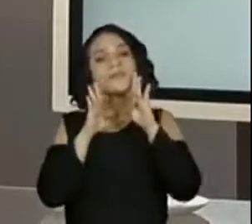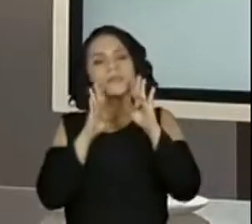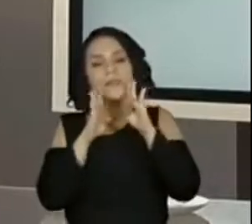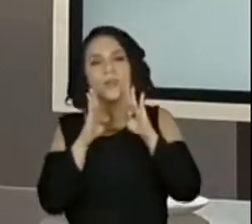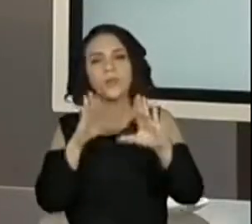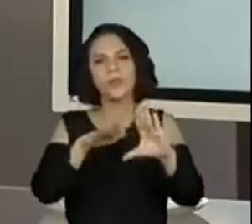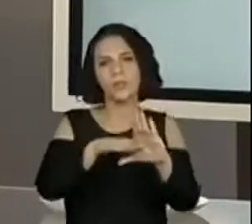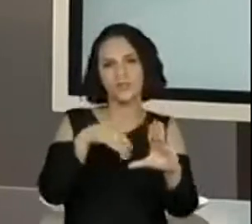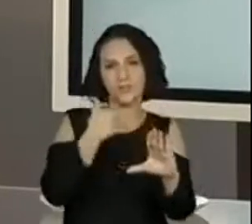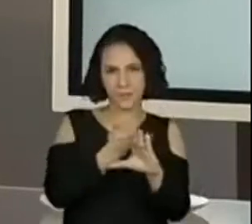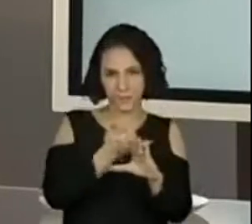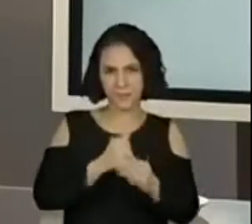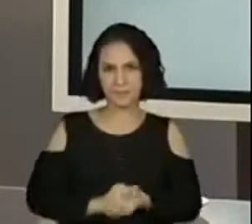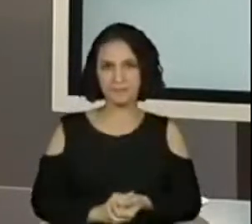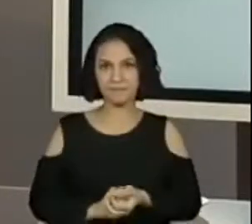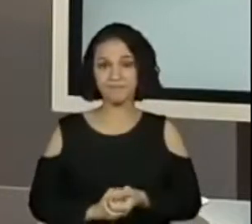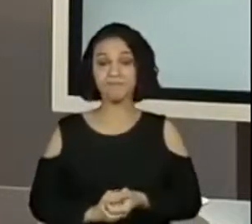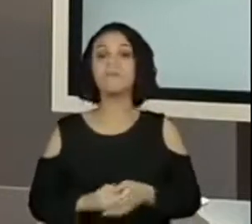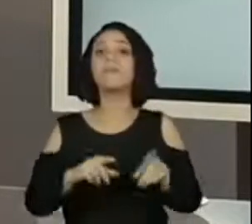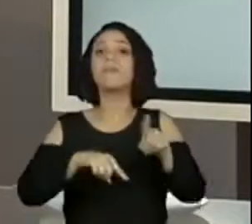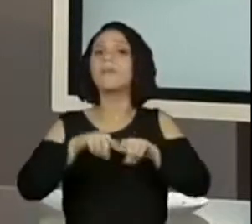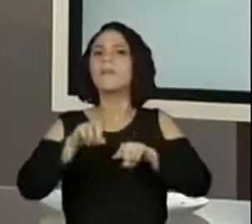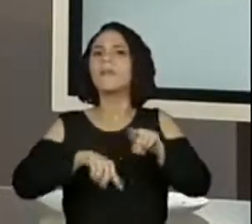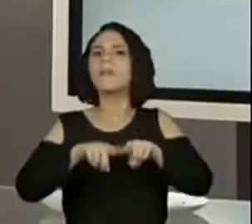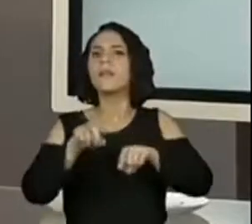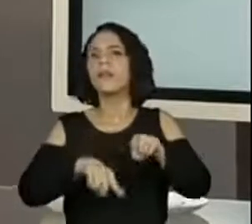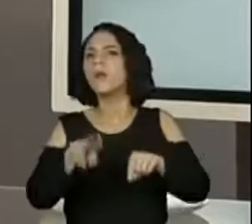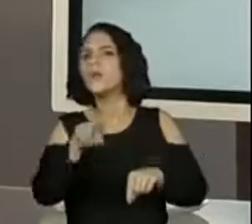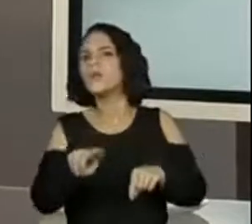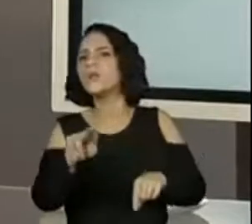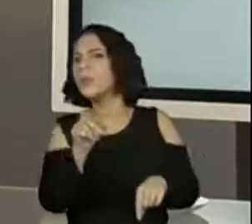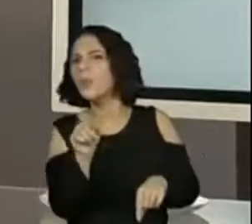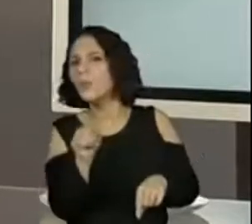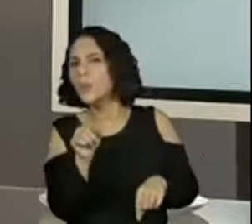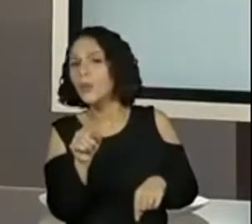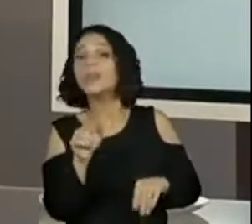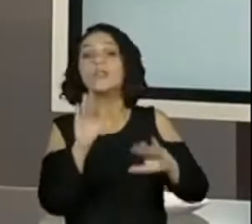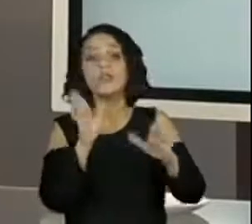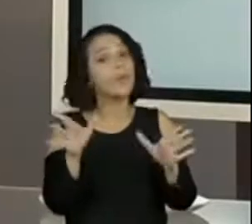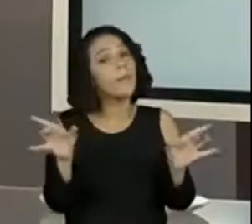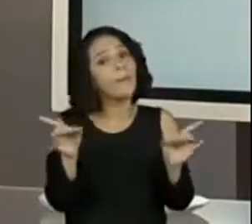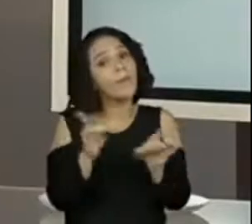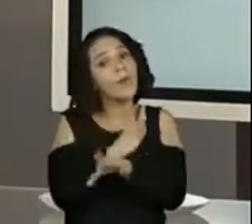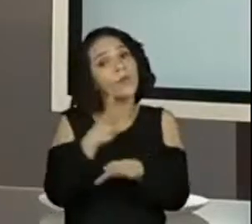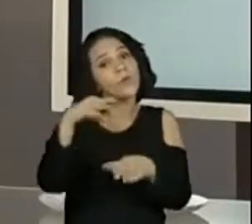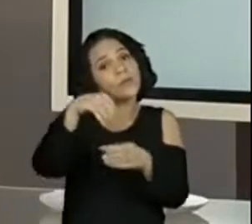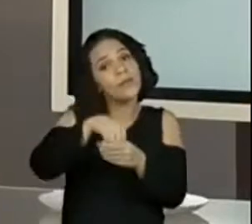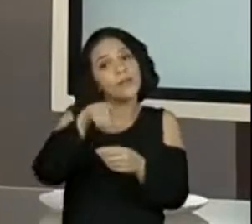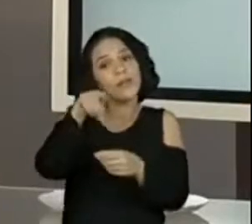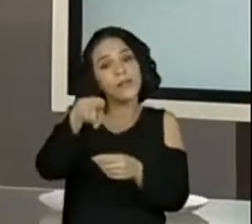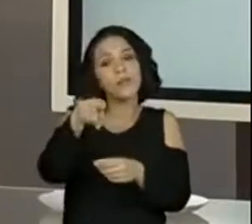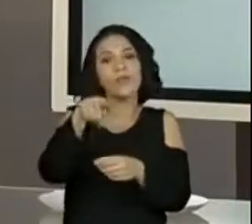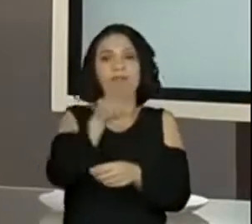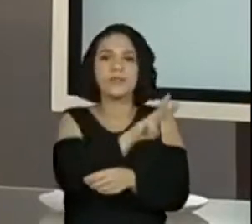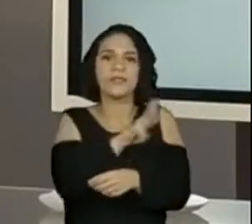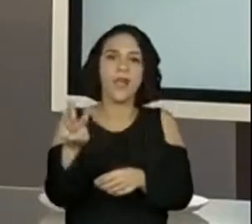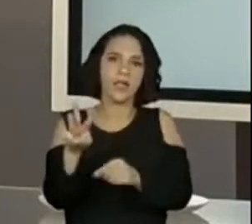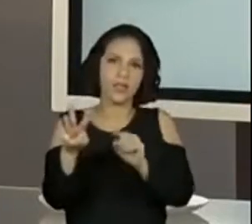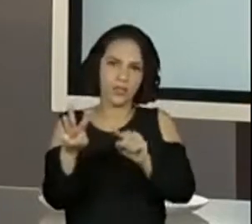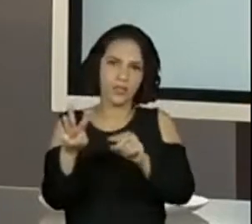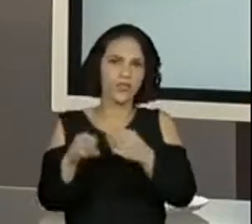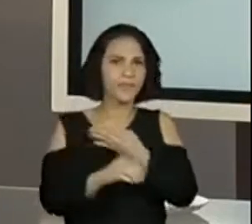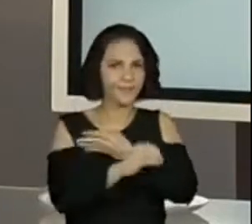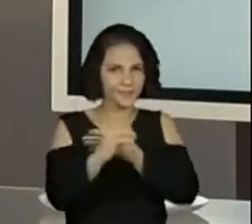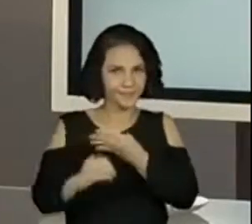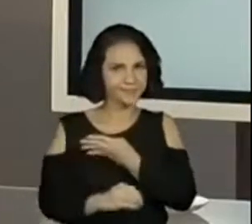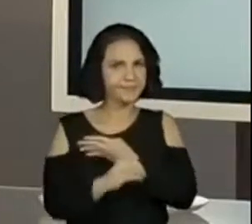bom? E o material que a gente vai utilizar, os slides, eles já estão salvos lá no site do Centro